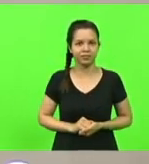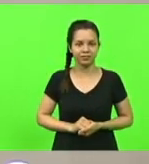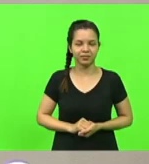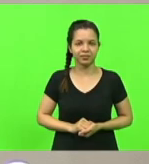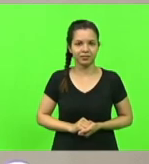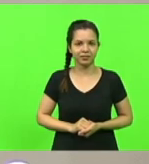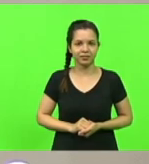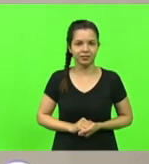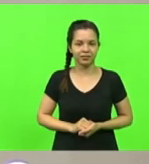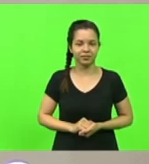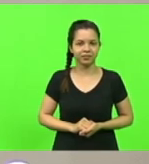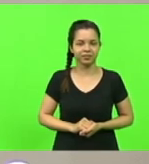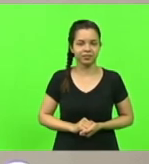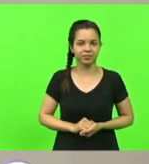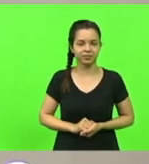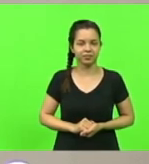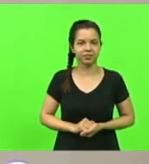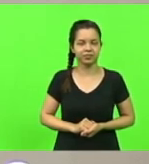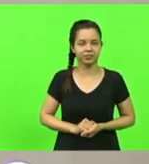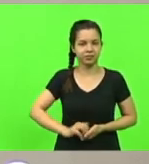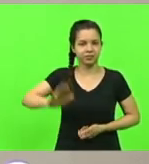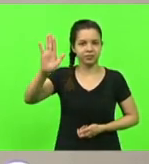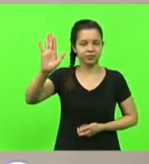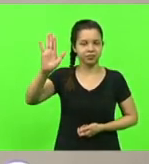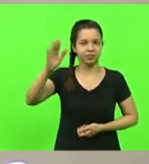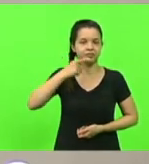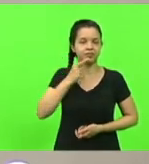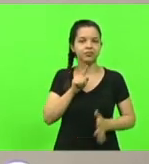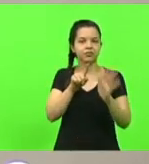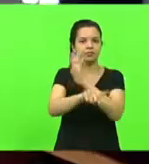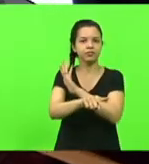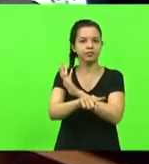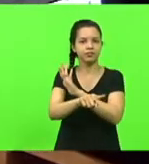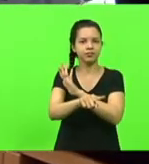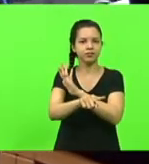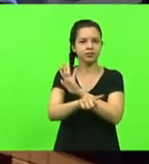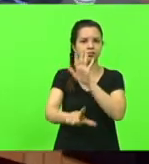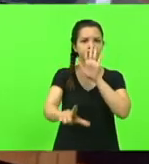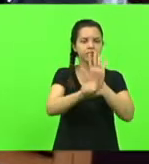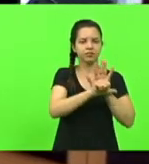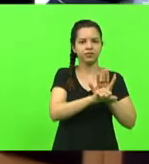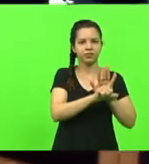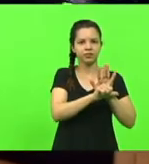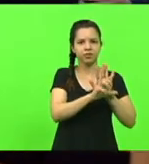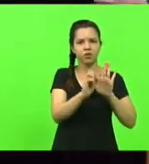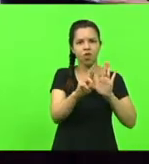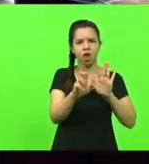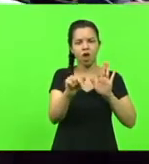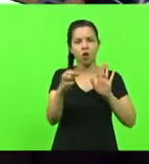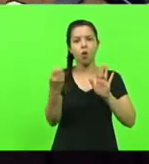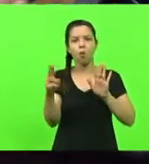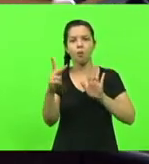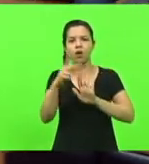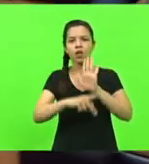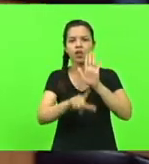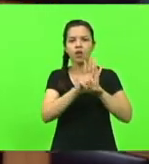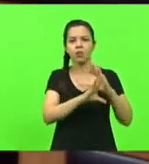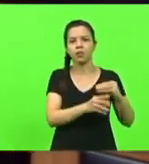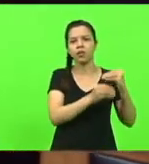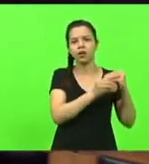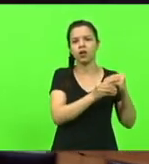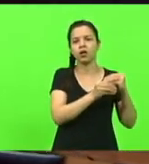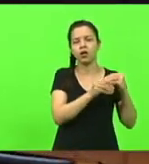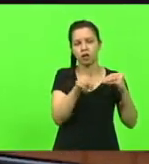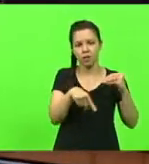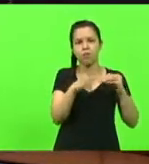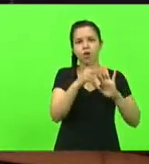Questão de ordem, deputado Marcos Vieira. Questão de ordem, senhor presidente. Eu pergunto, é lei ordinária ou projeto de lei complementar? Projeto de lei complementar.